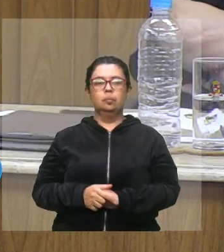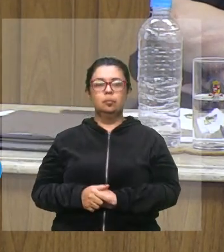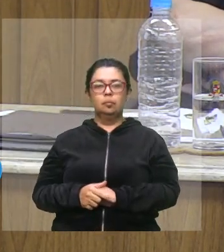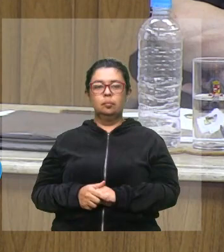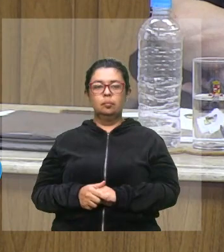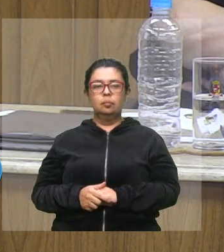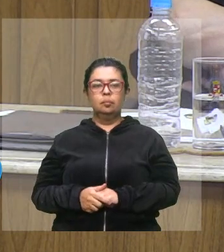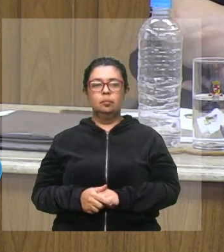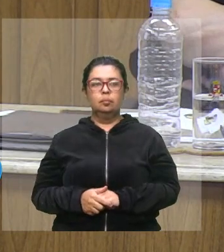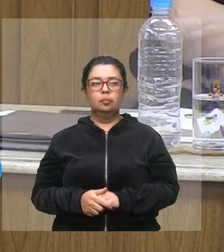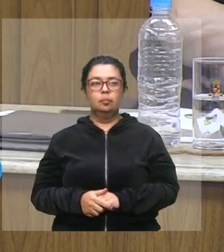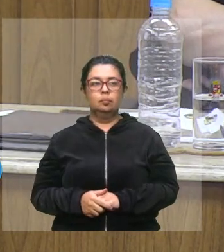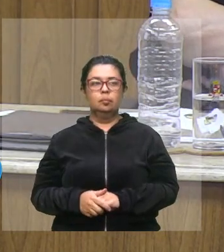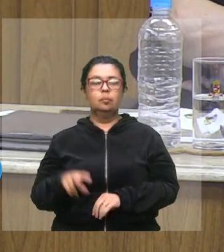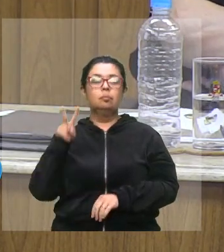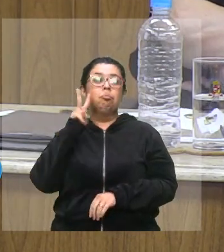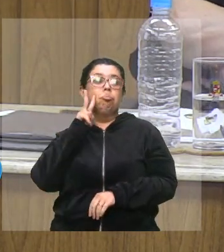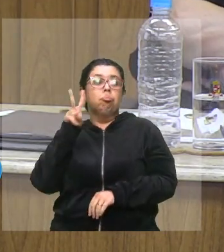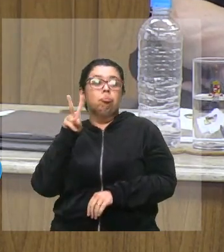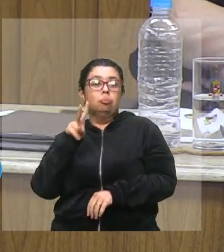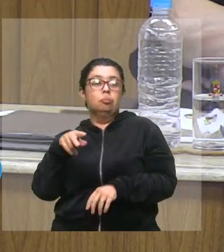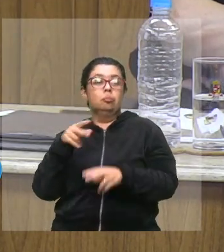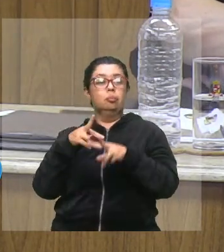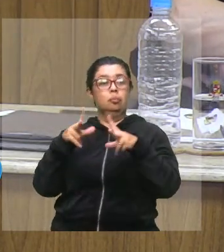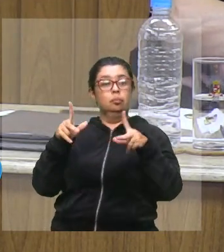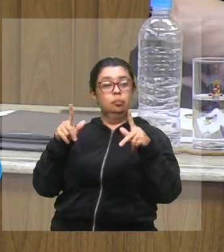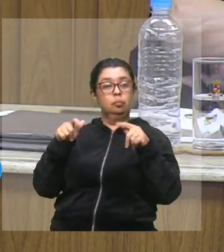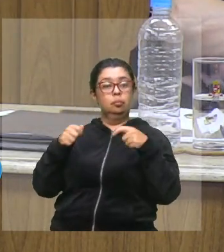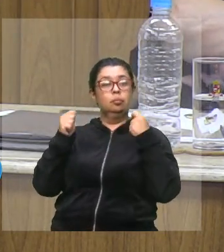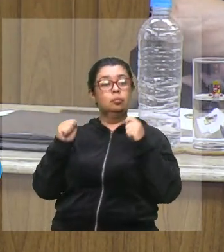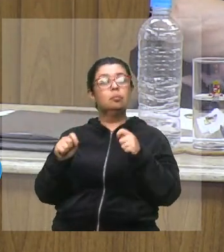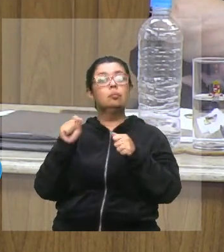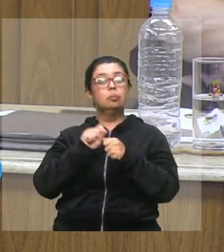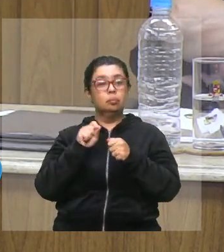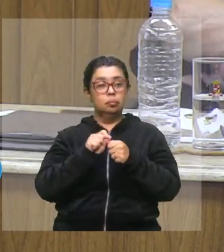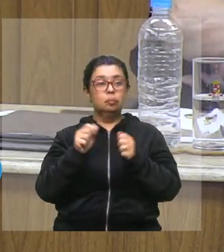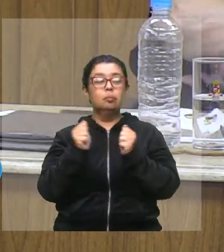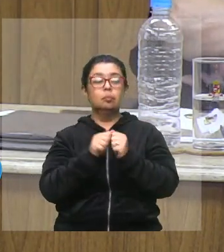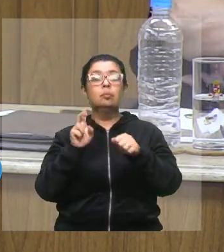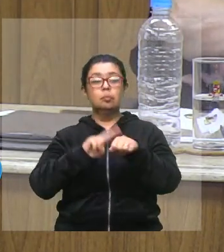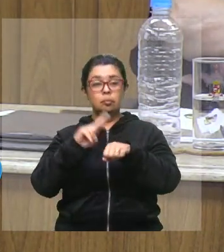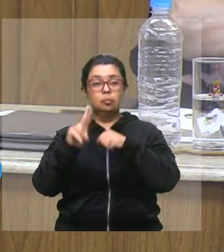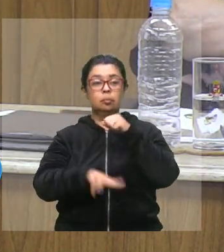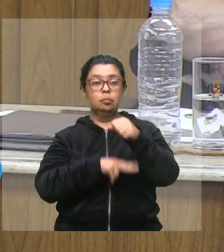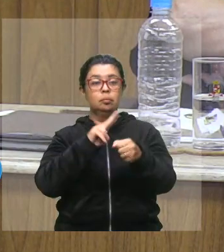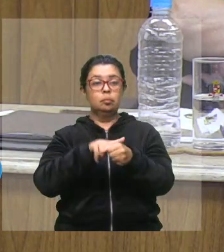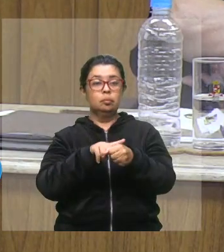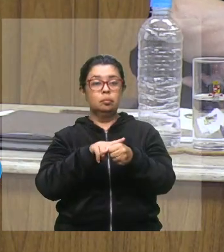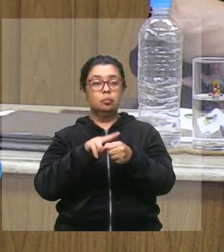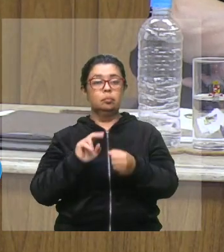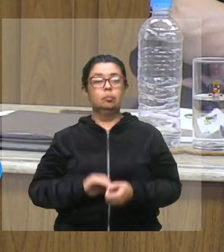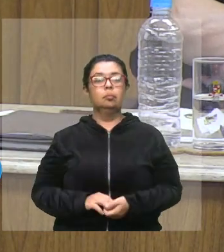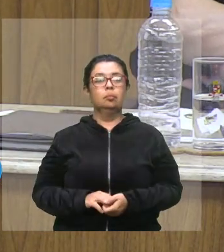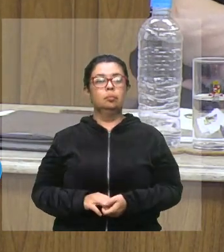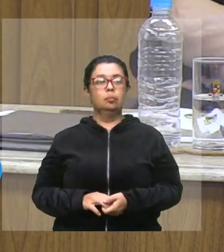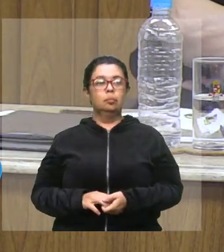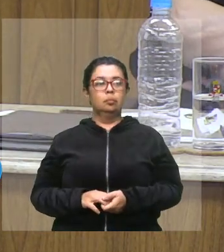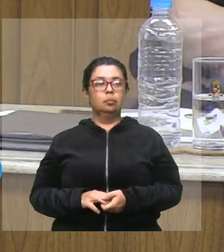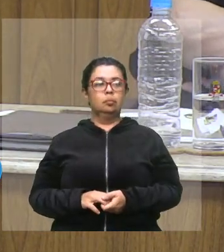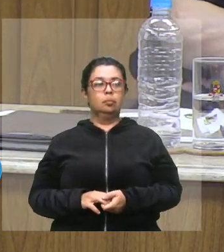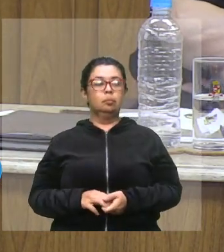vislumbrou uma possibilidade ali com a própria Unesp, né, ali dentro da própria Unesp, vendo